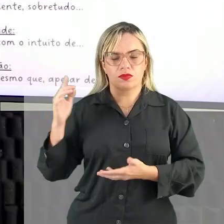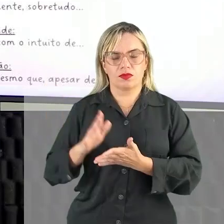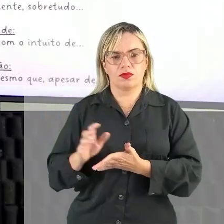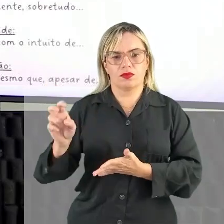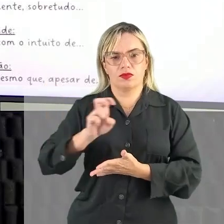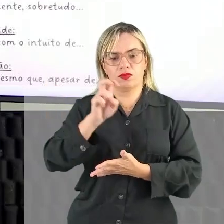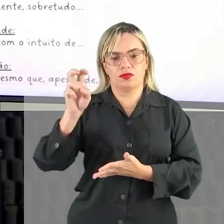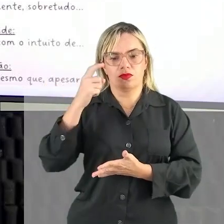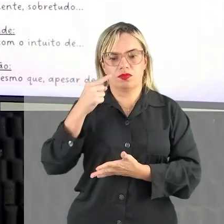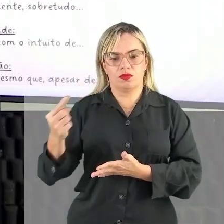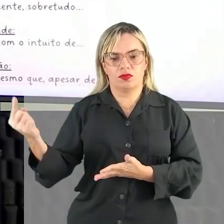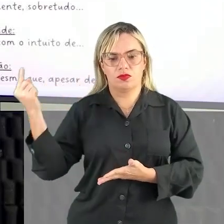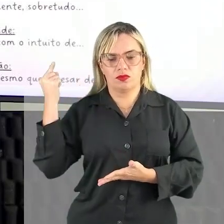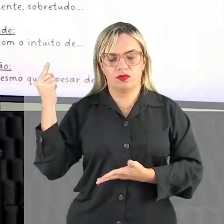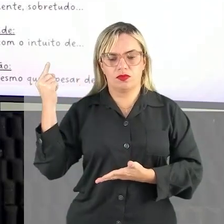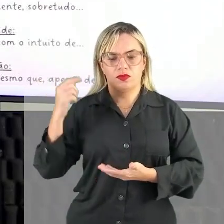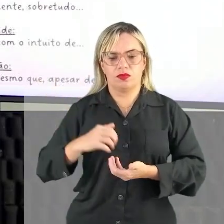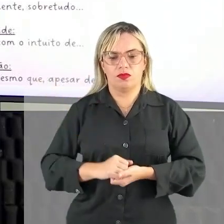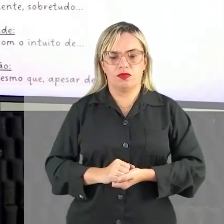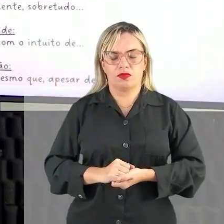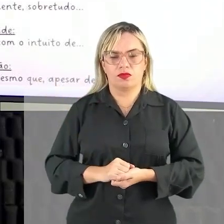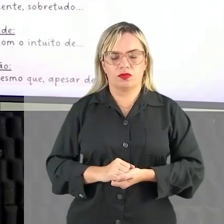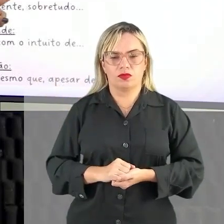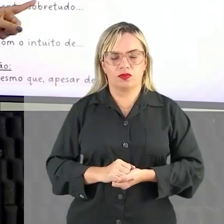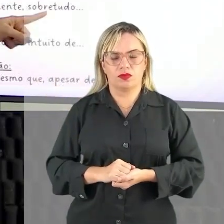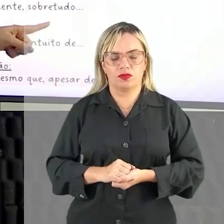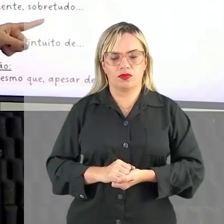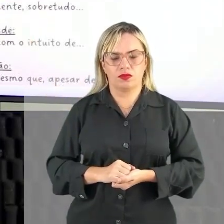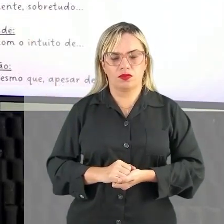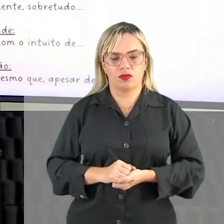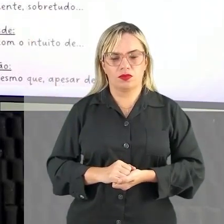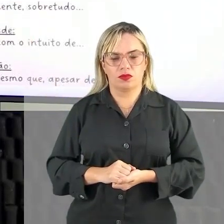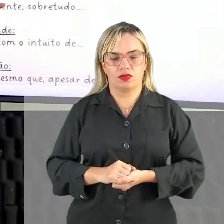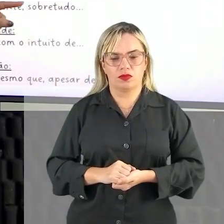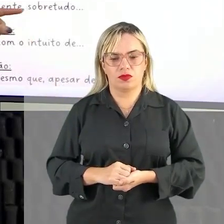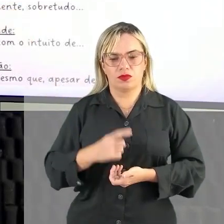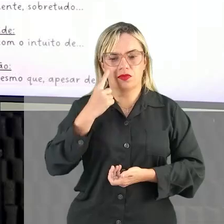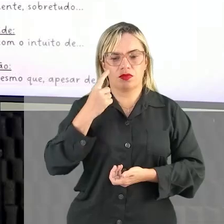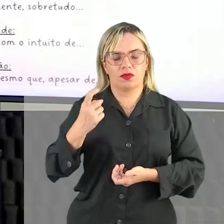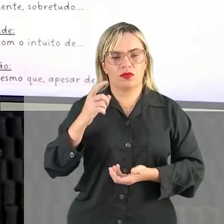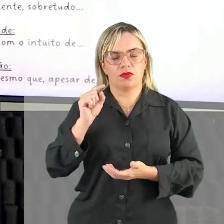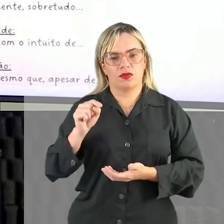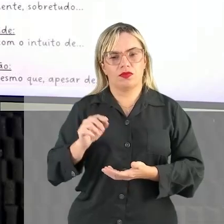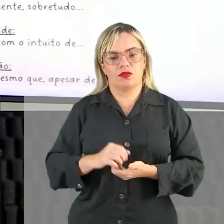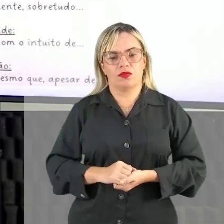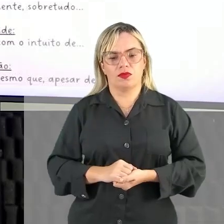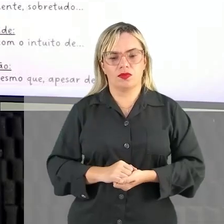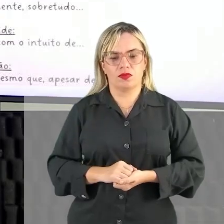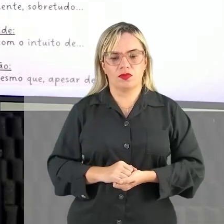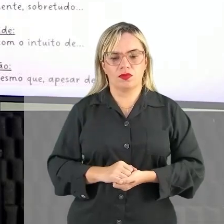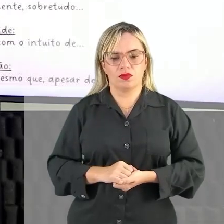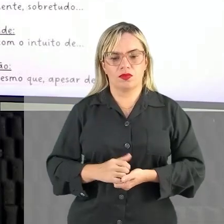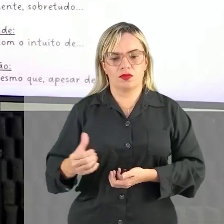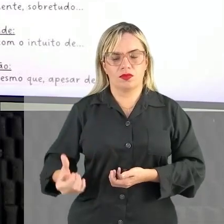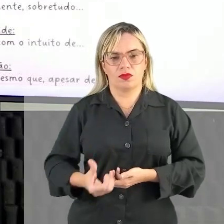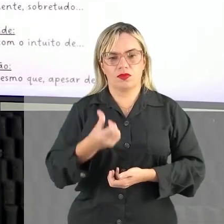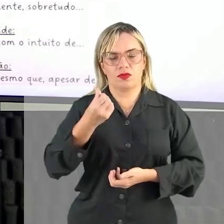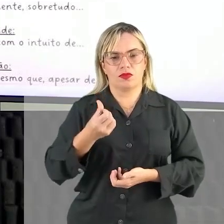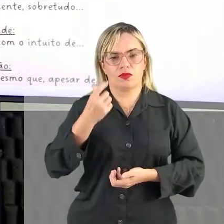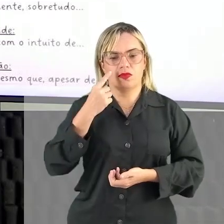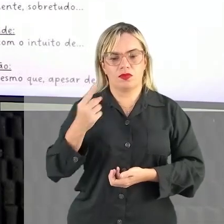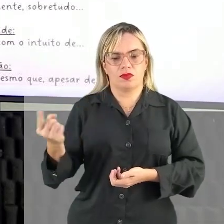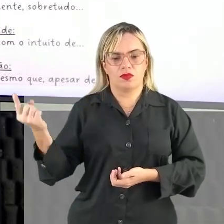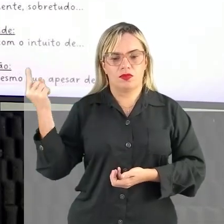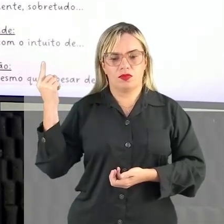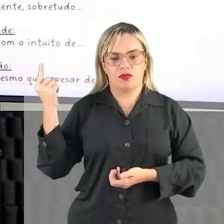prioridade e relevância principalmente sobretudo Olha que interessante sobretudo finalidade afim